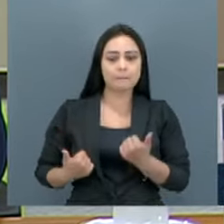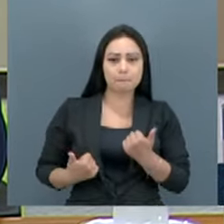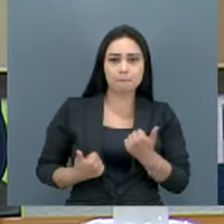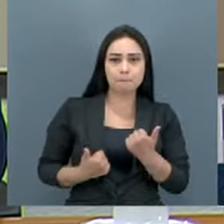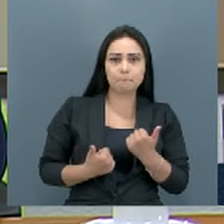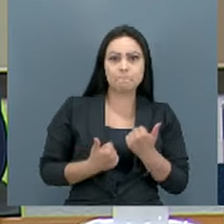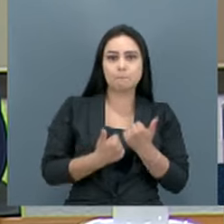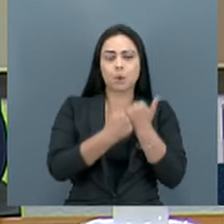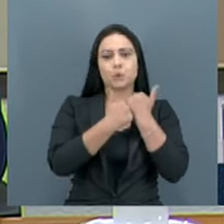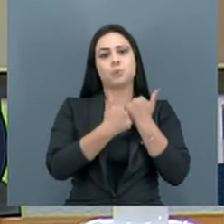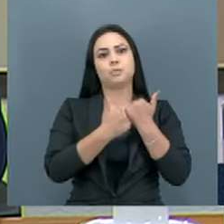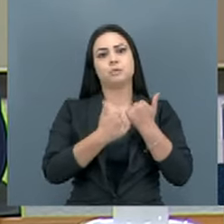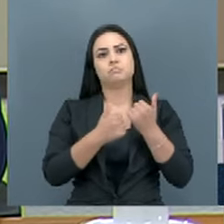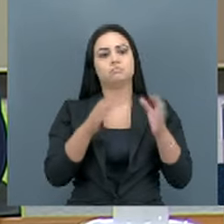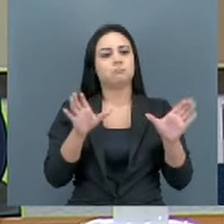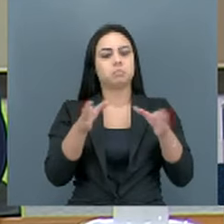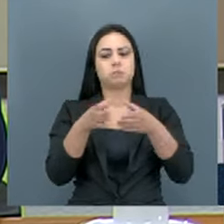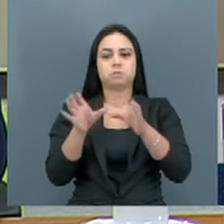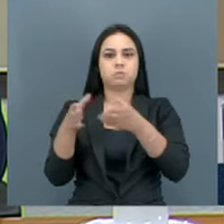da bancada.